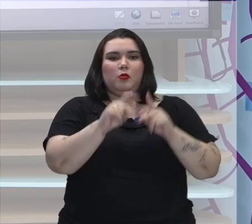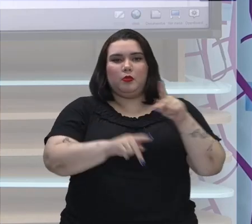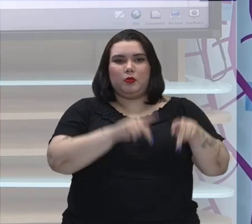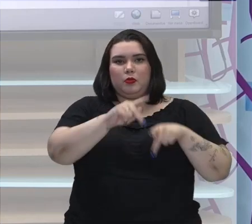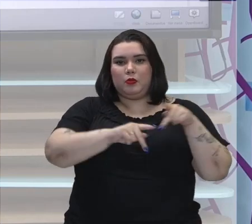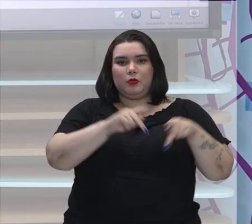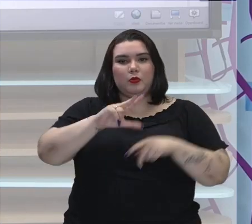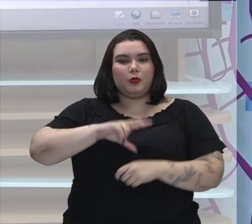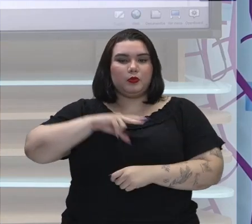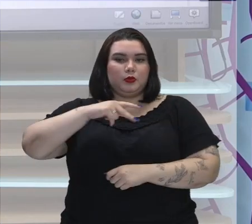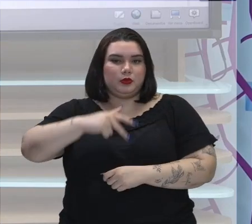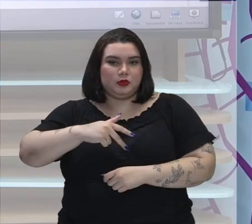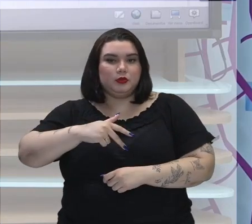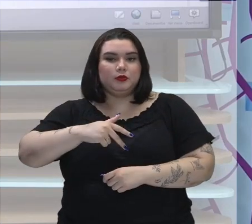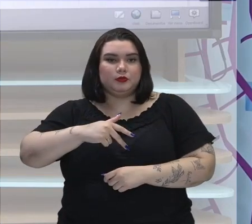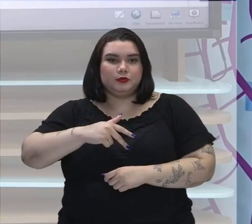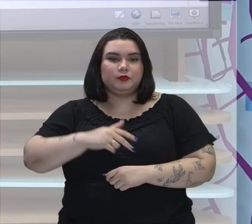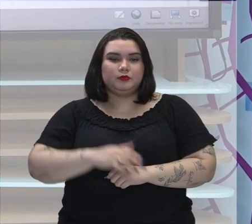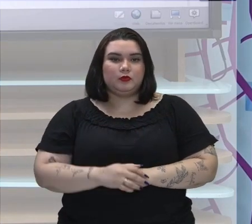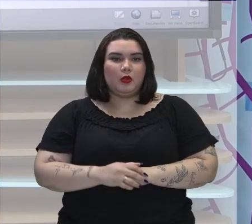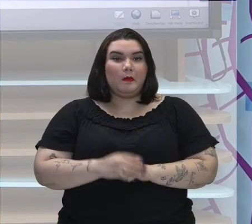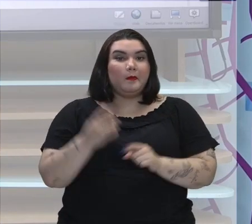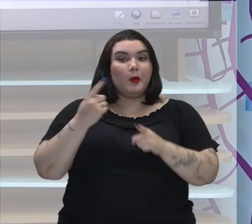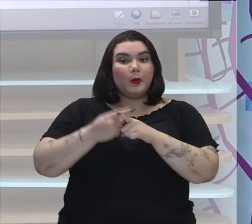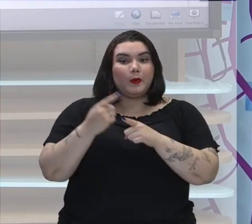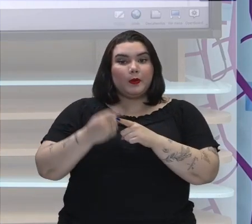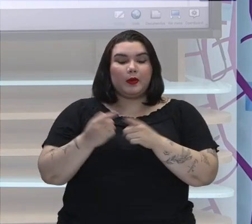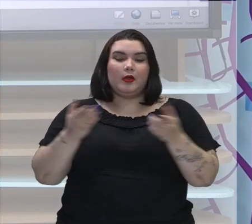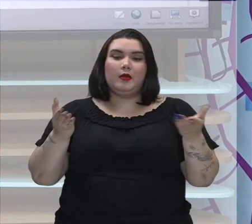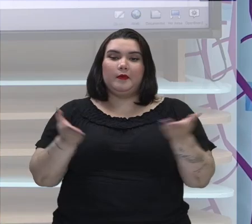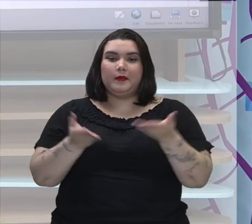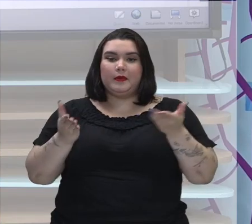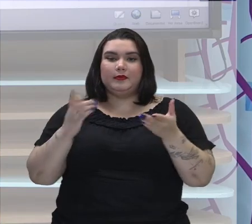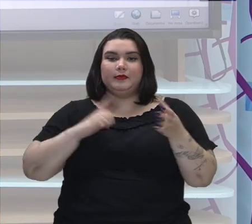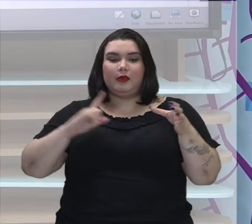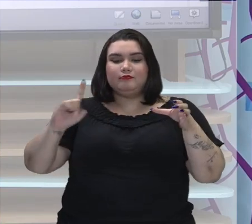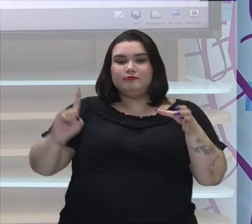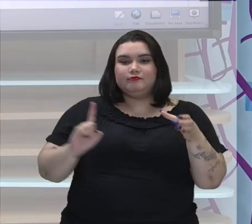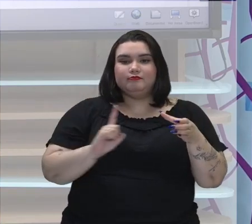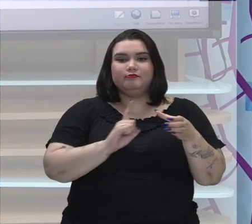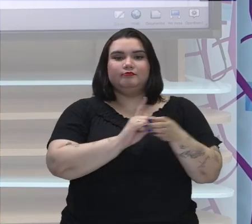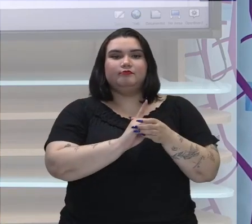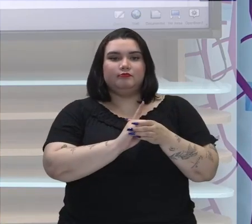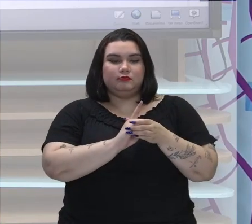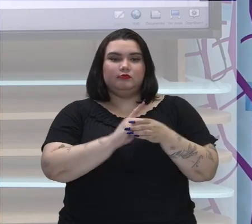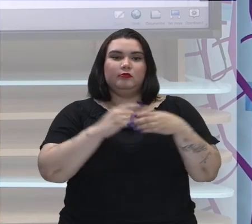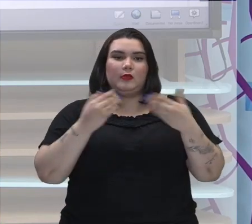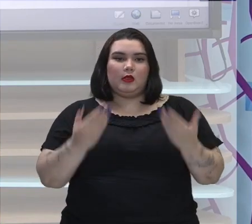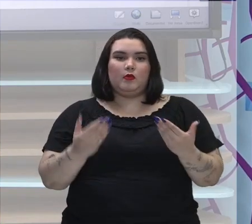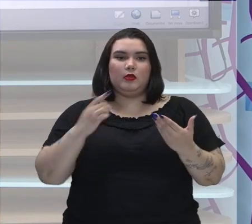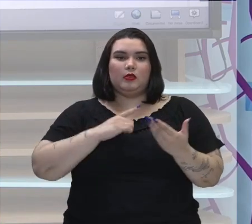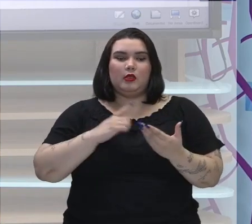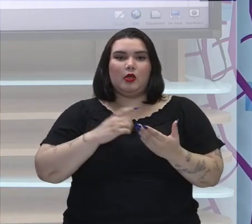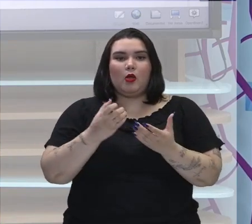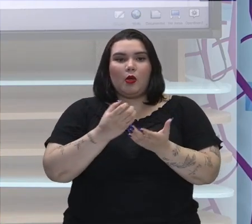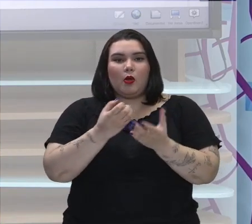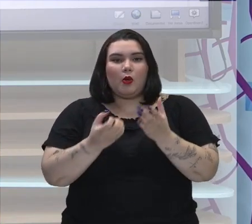um colono, pois agora está sendo inserido, né, uma terceira